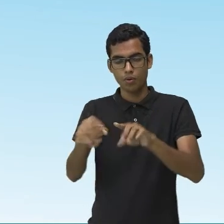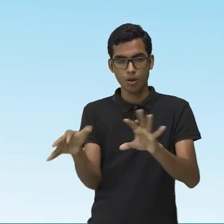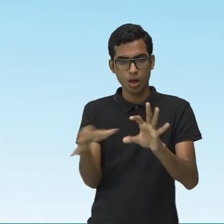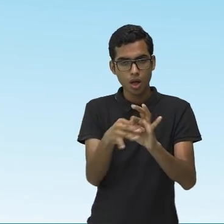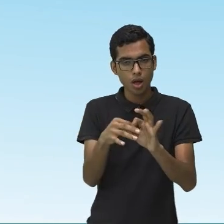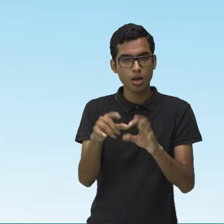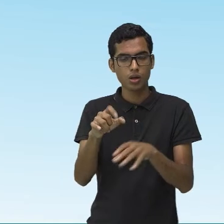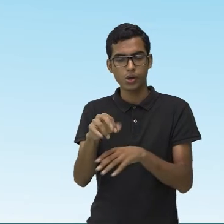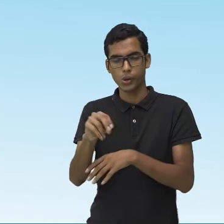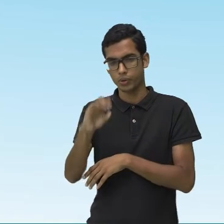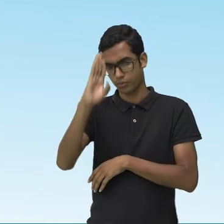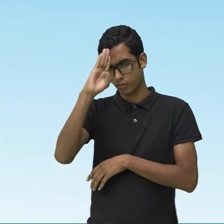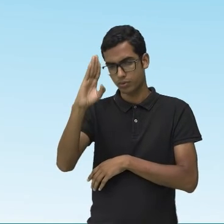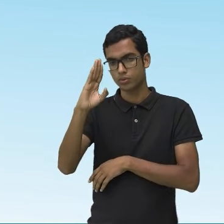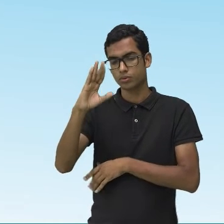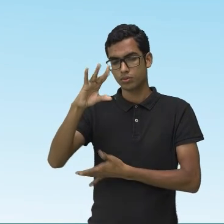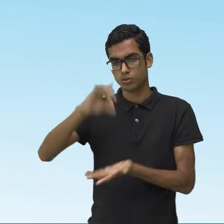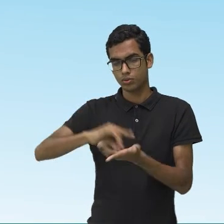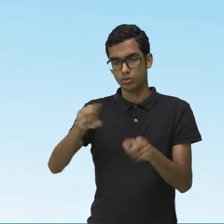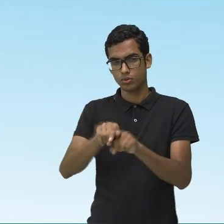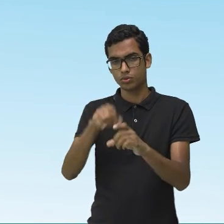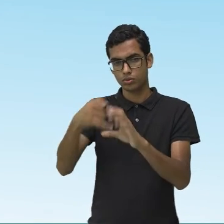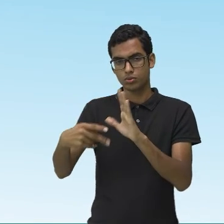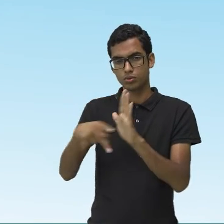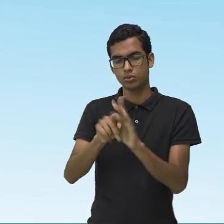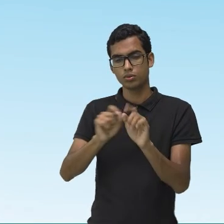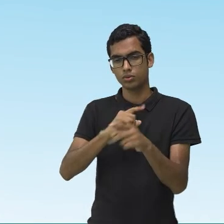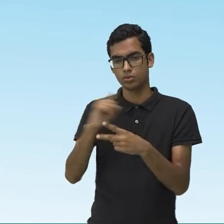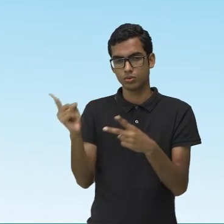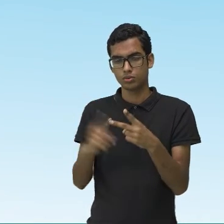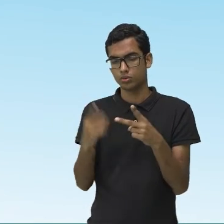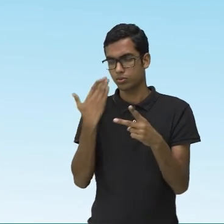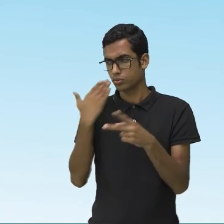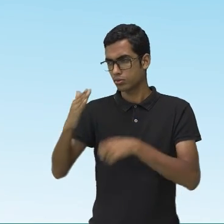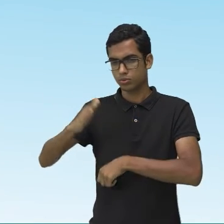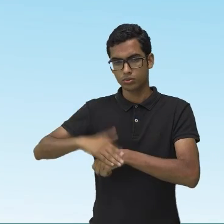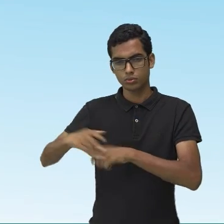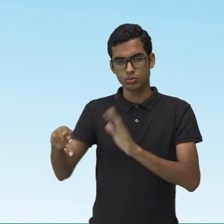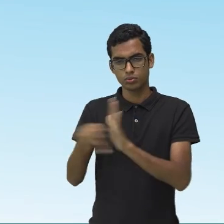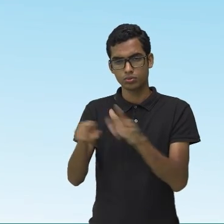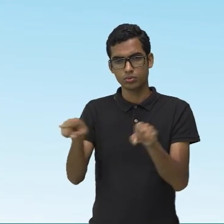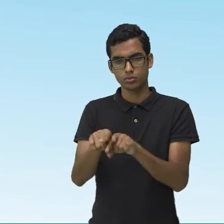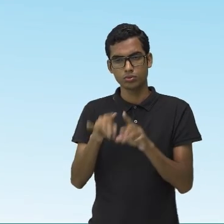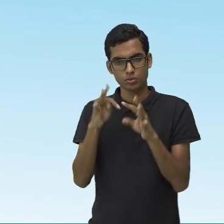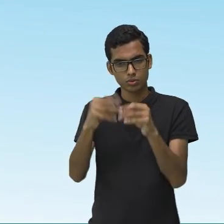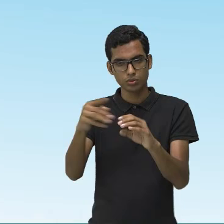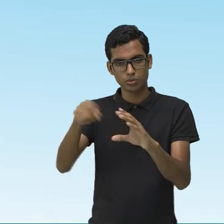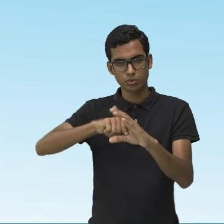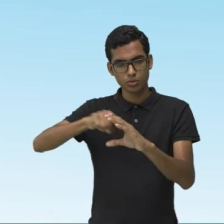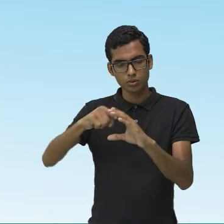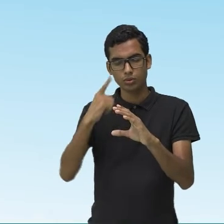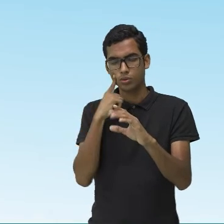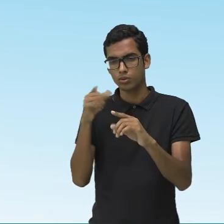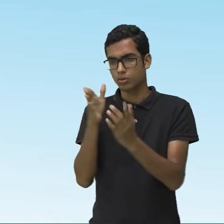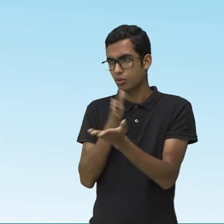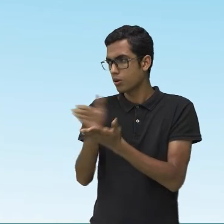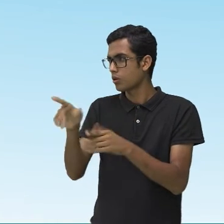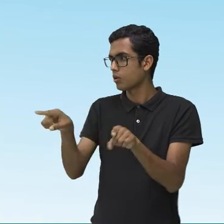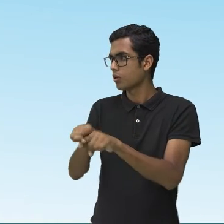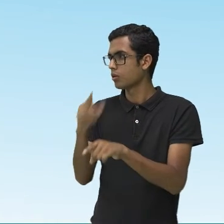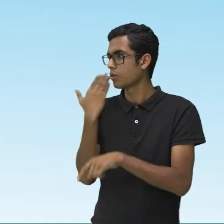são paralelos entre si. O que caracteriza a segunda propriedade. Todo raio que incide numa